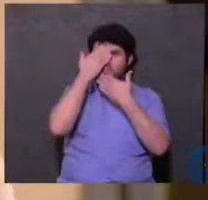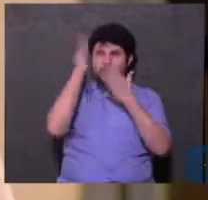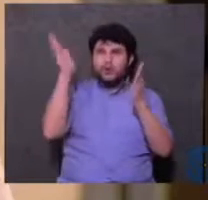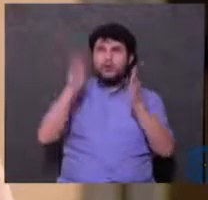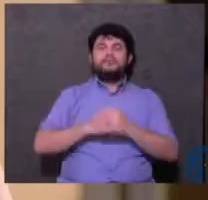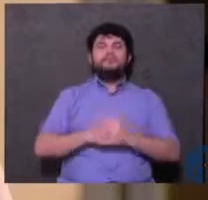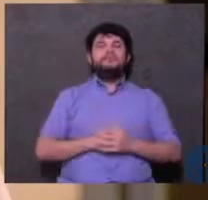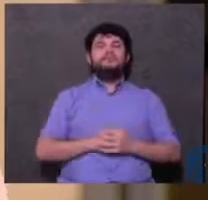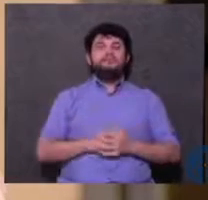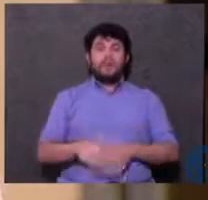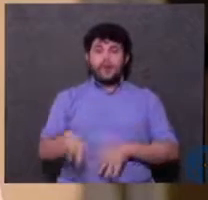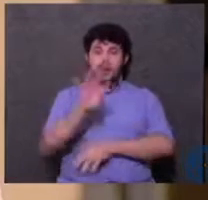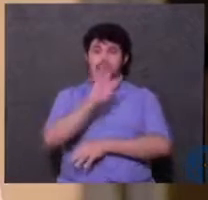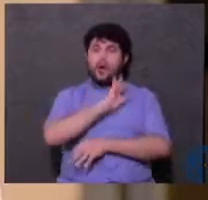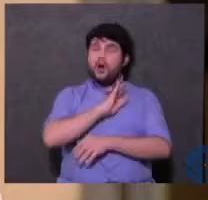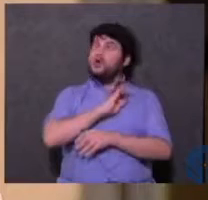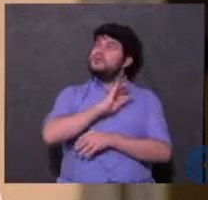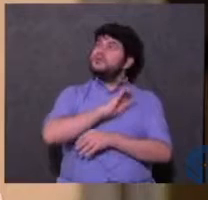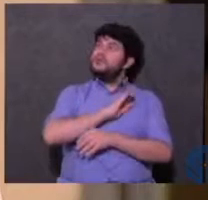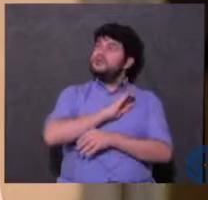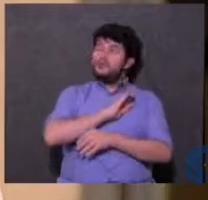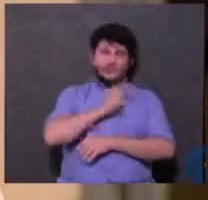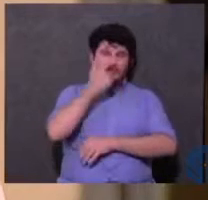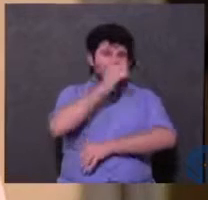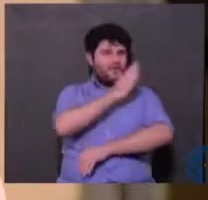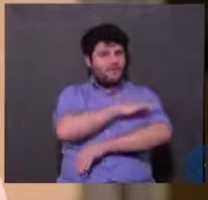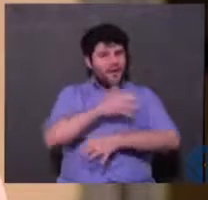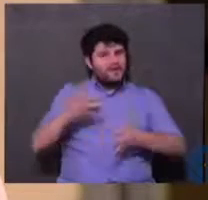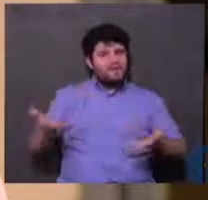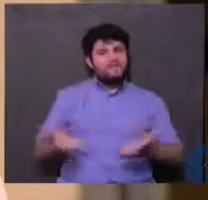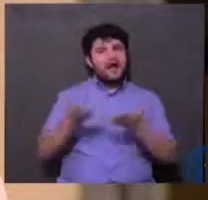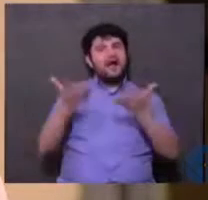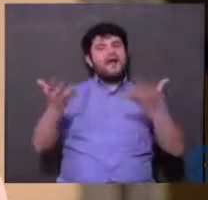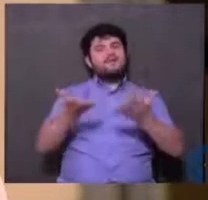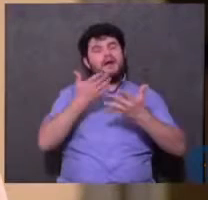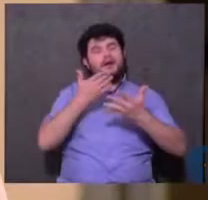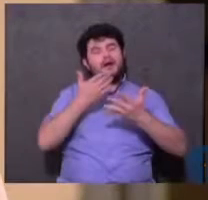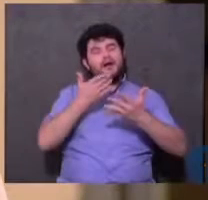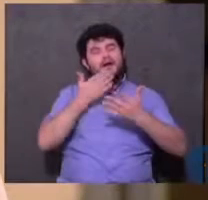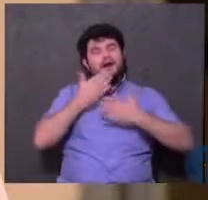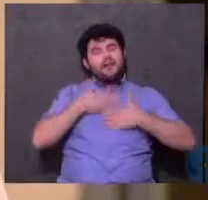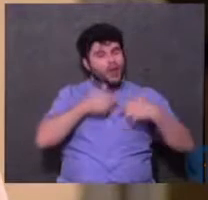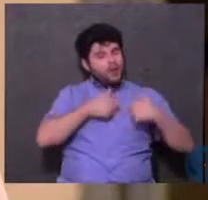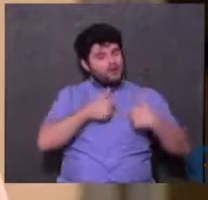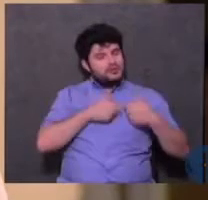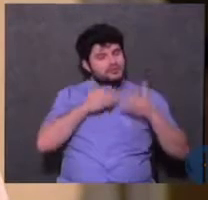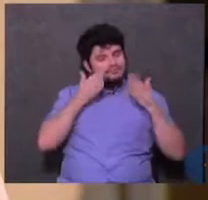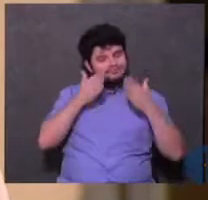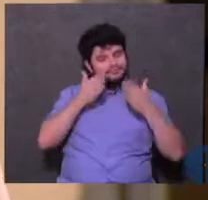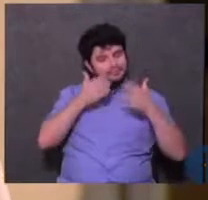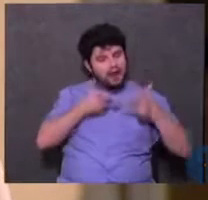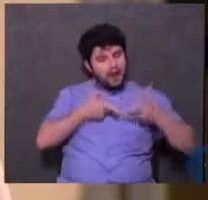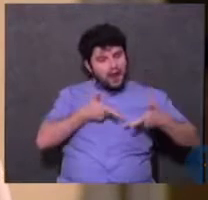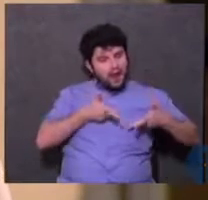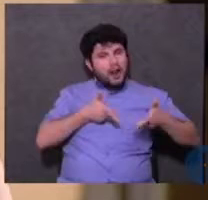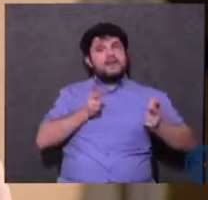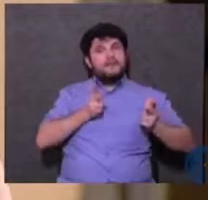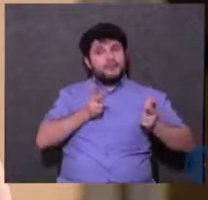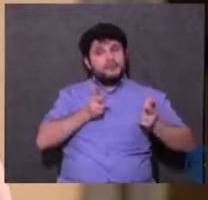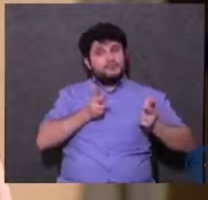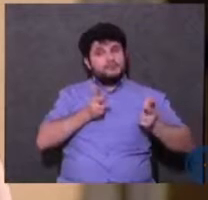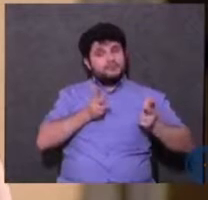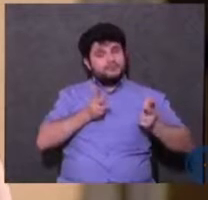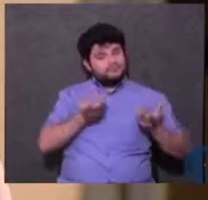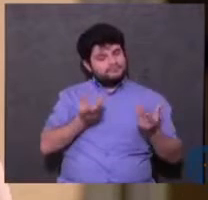Ó Senhor, que levantais os fracos, dai-nos um coração atento e disponível para